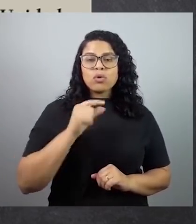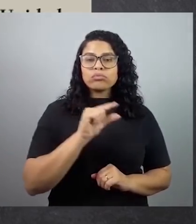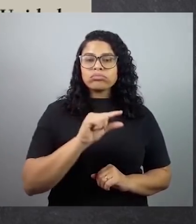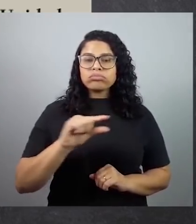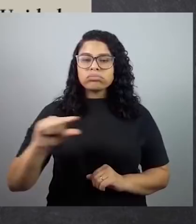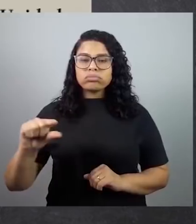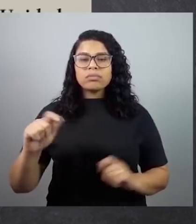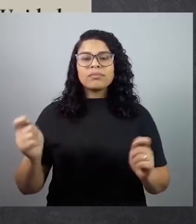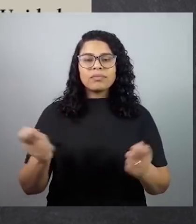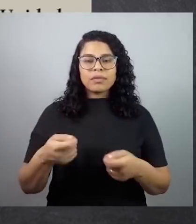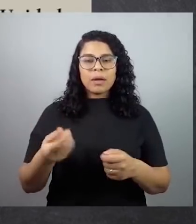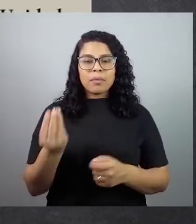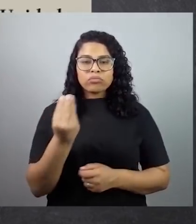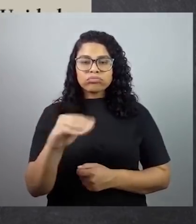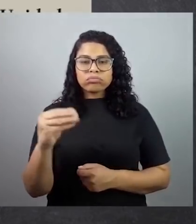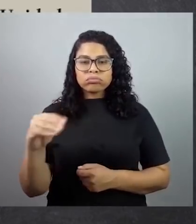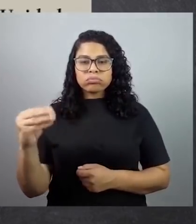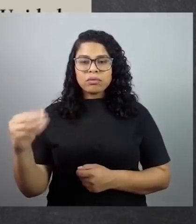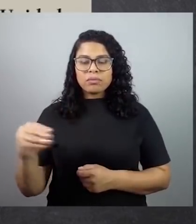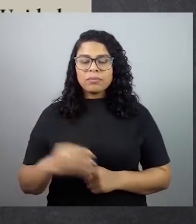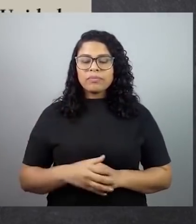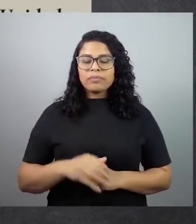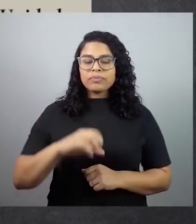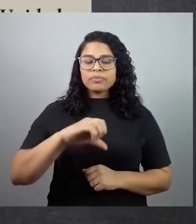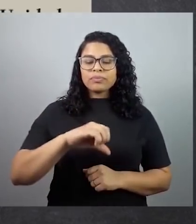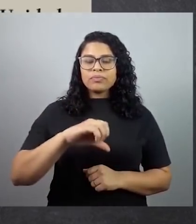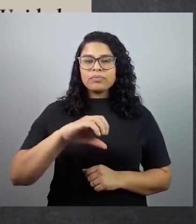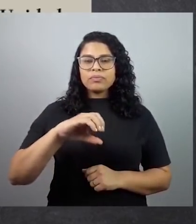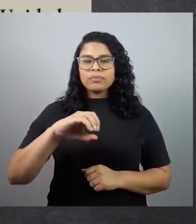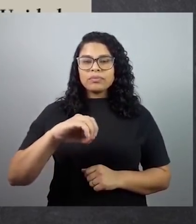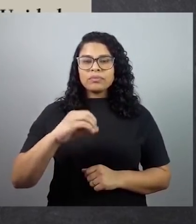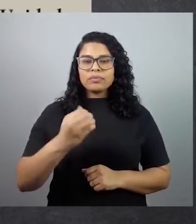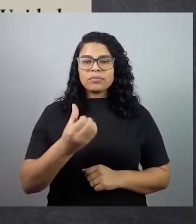os algarismos deste número aqui,